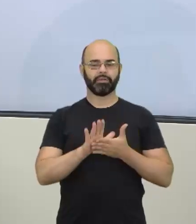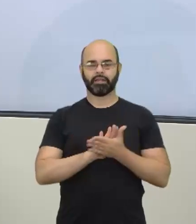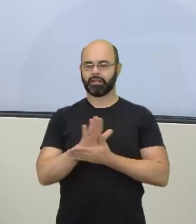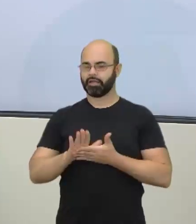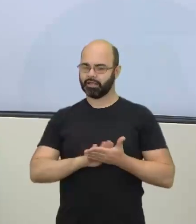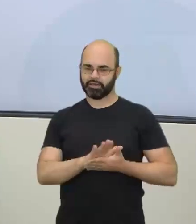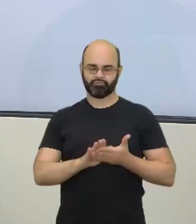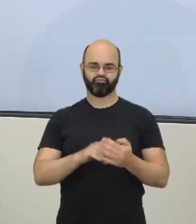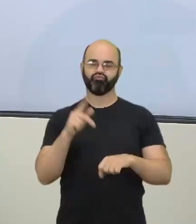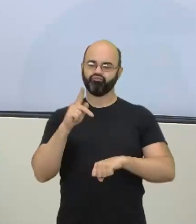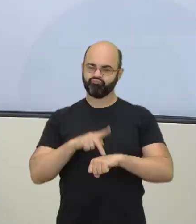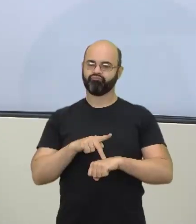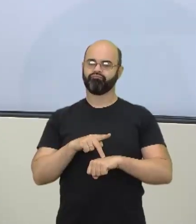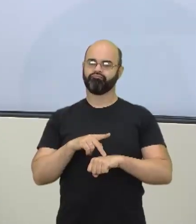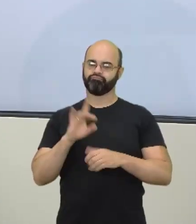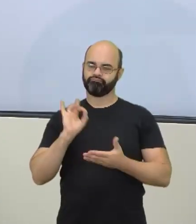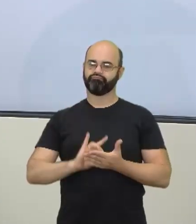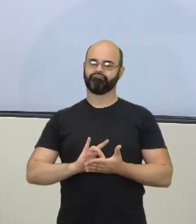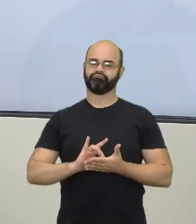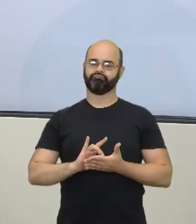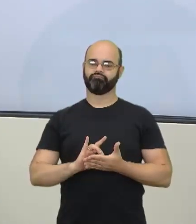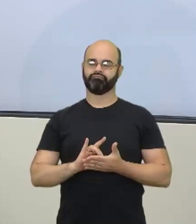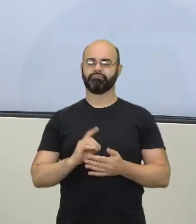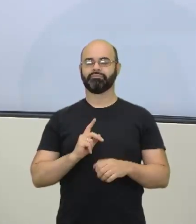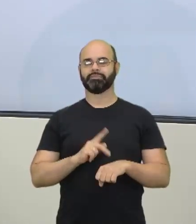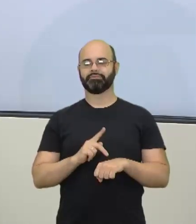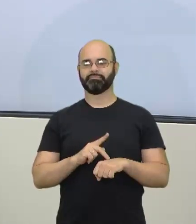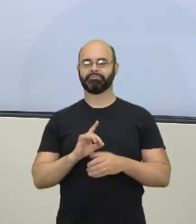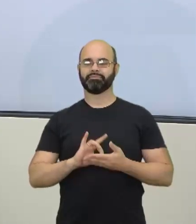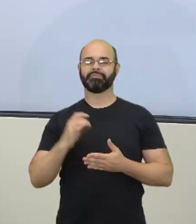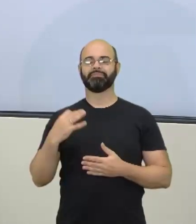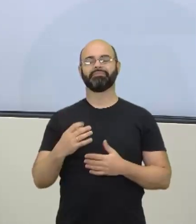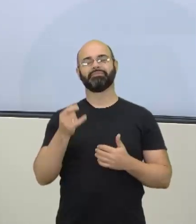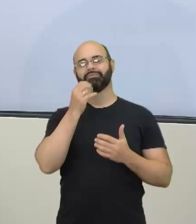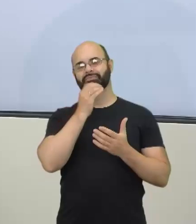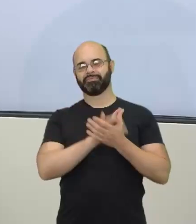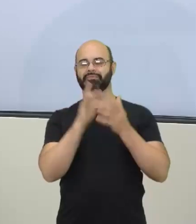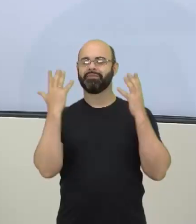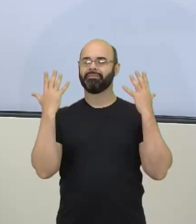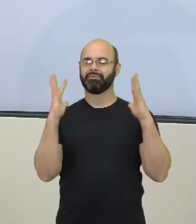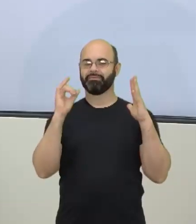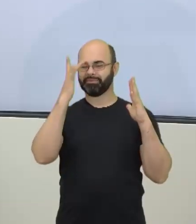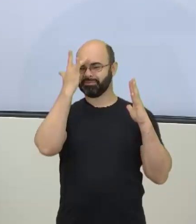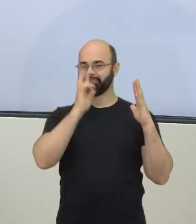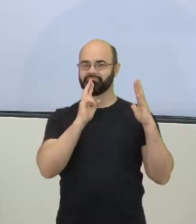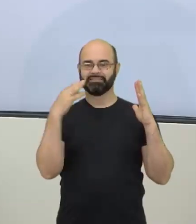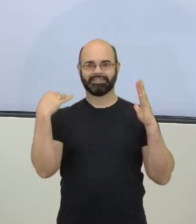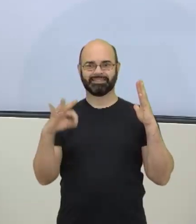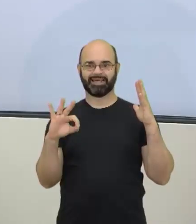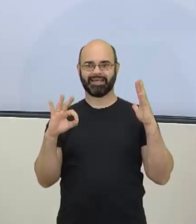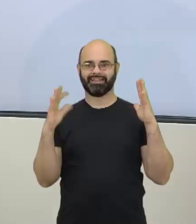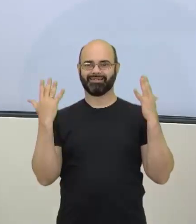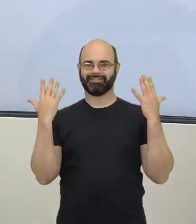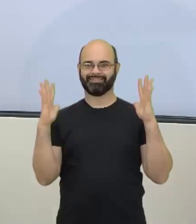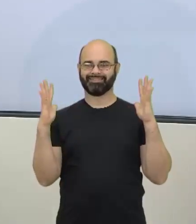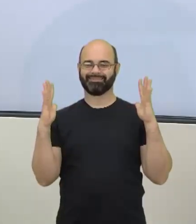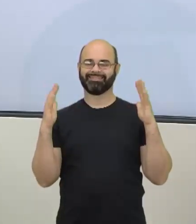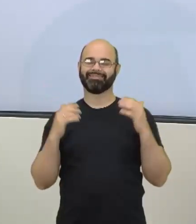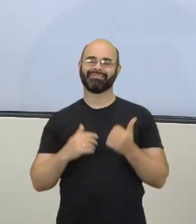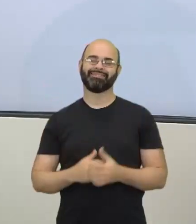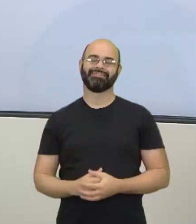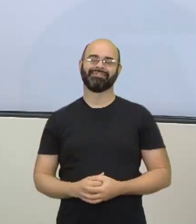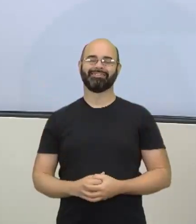seu processo original, tá certo? Parabéns aí para quem respondeu e respondeu certo, tá certo?